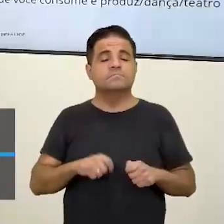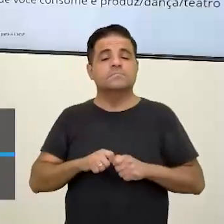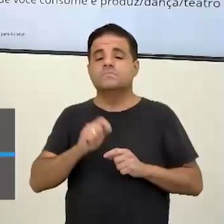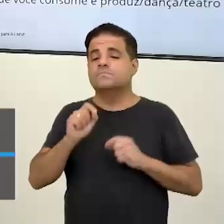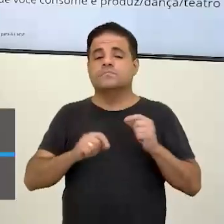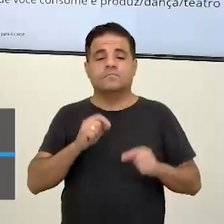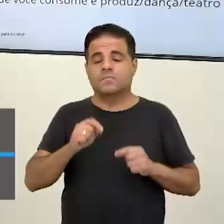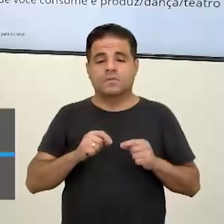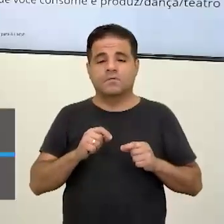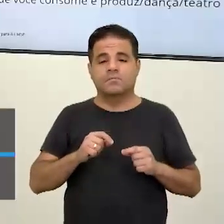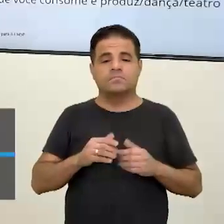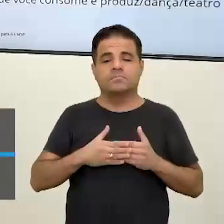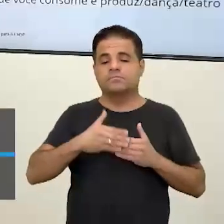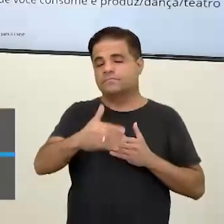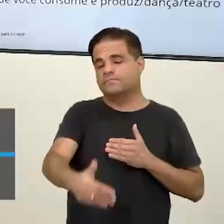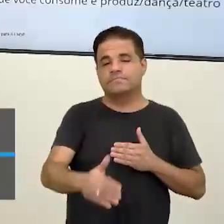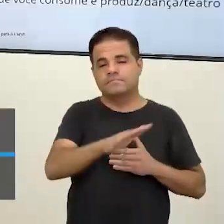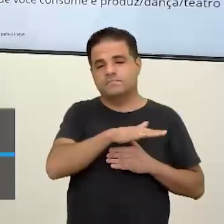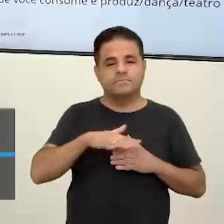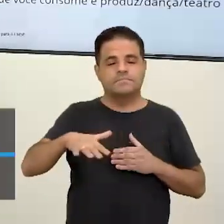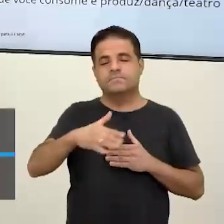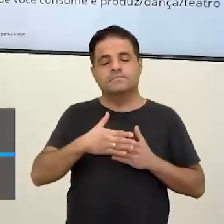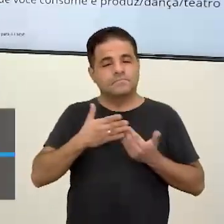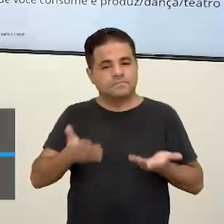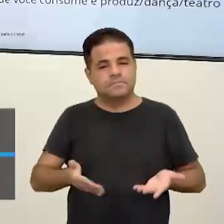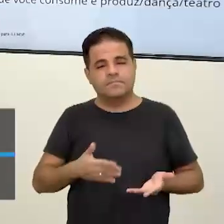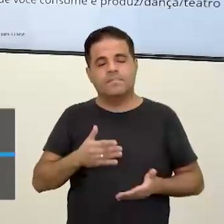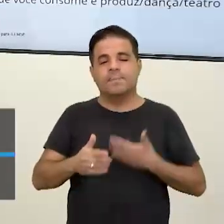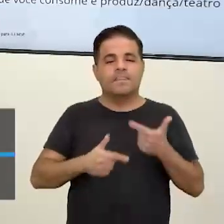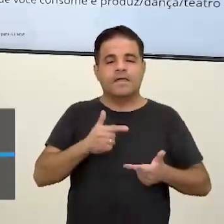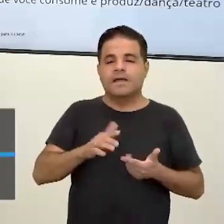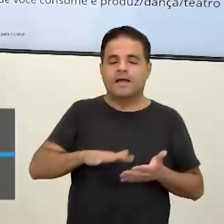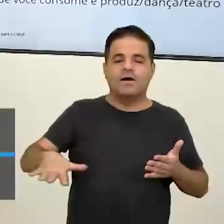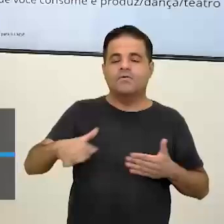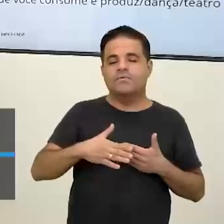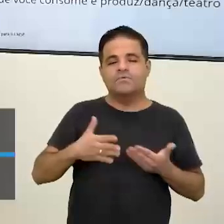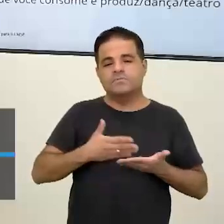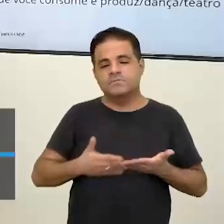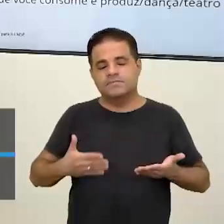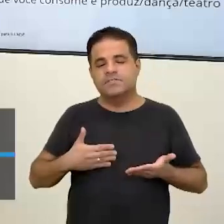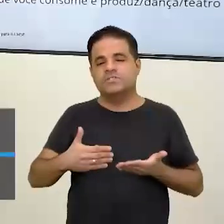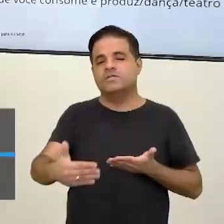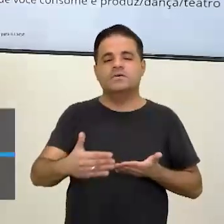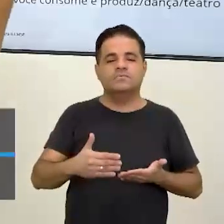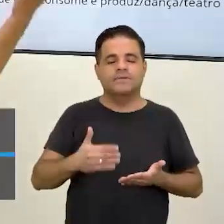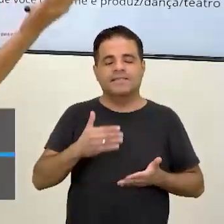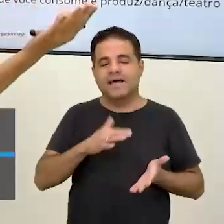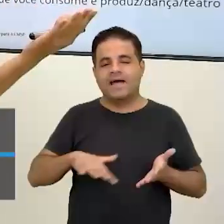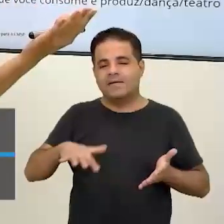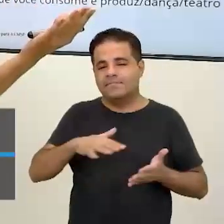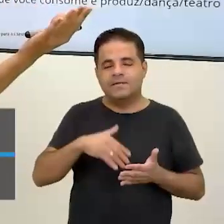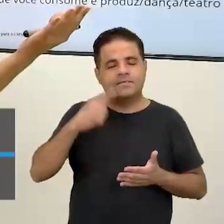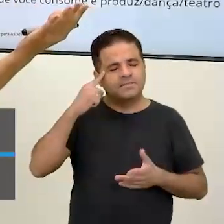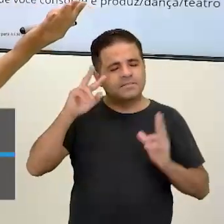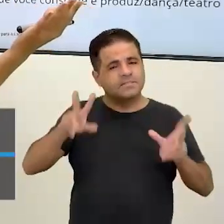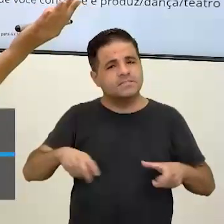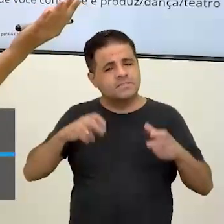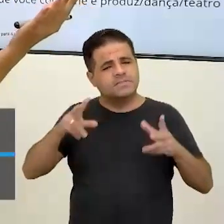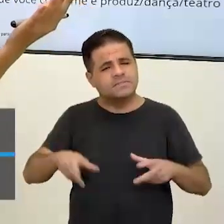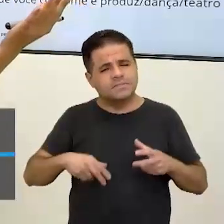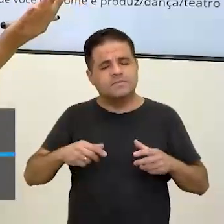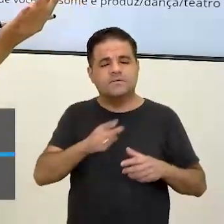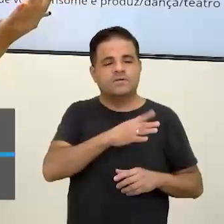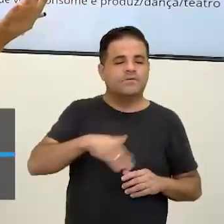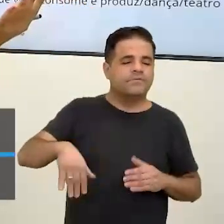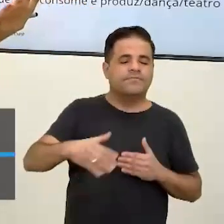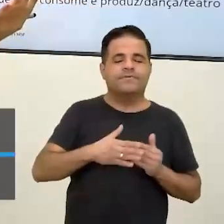eles vendam o seu tempo, a sua força de trabalho. E quando a gente vende o nosso tempo, alguém está lucrando. E o que